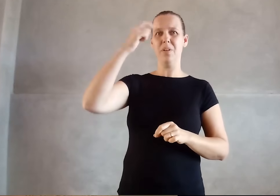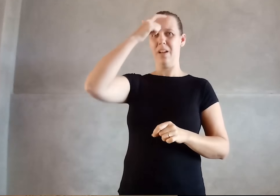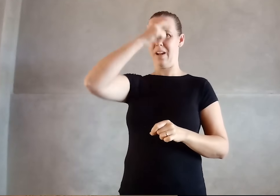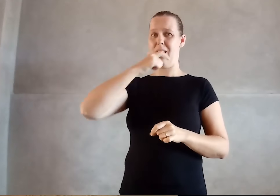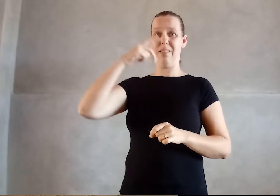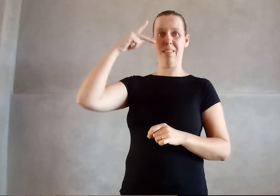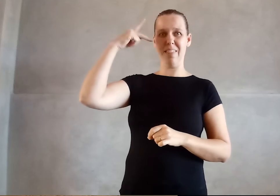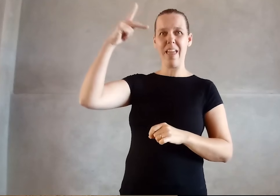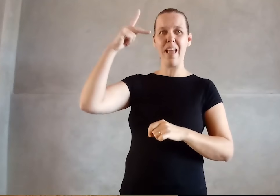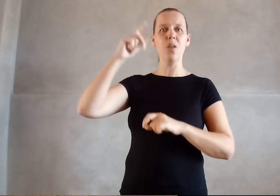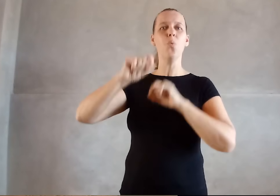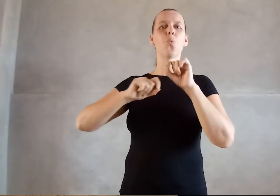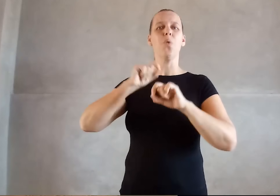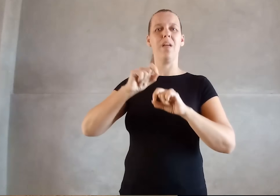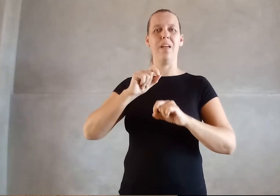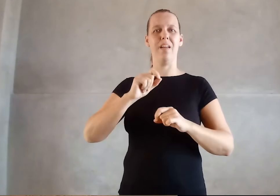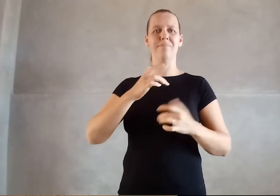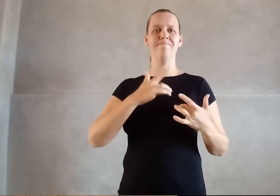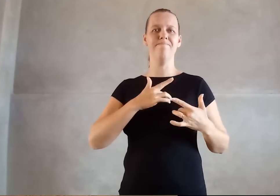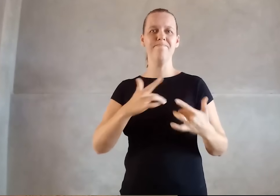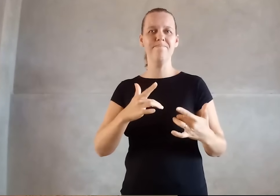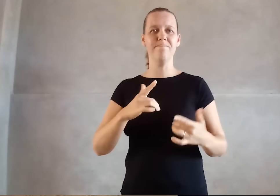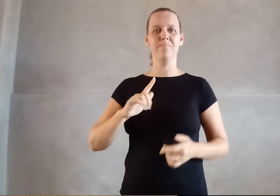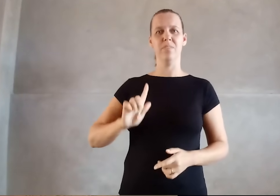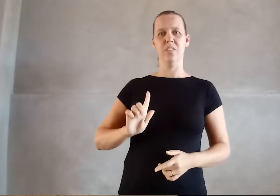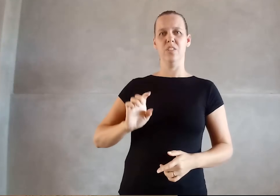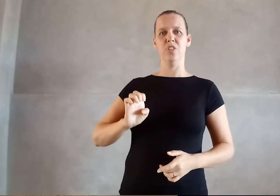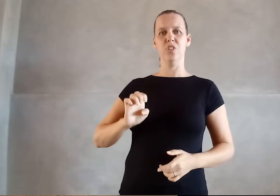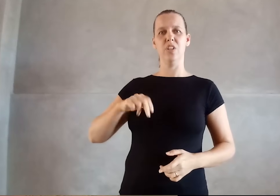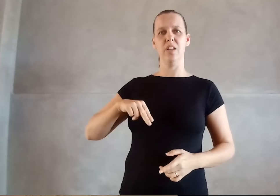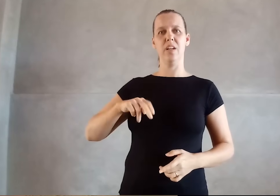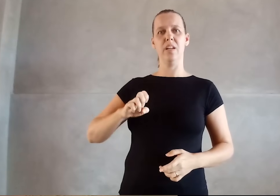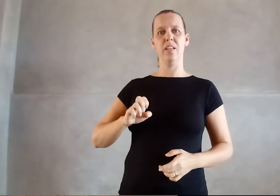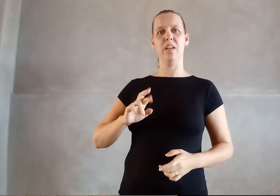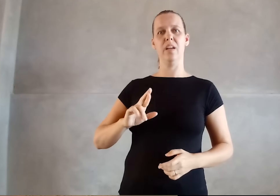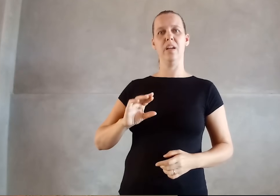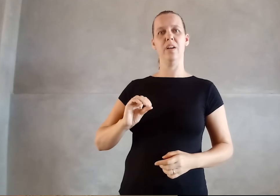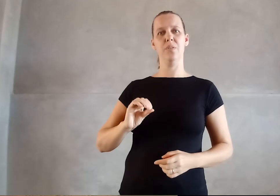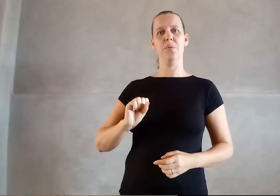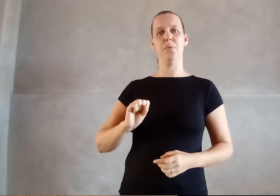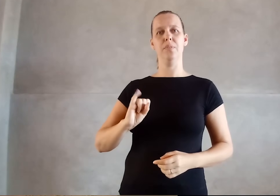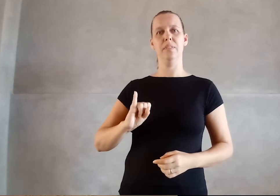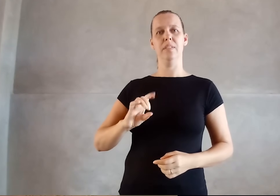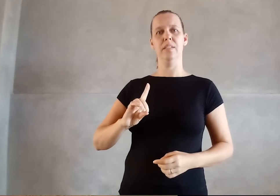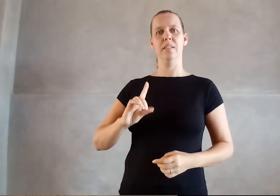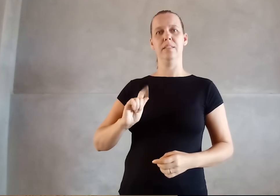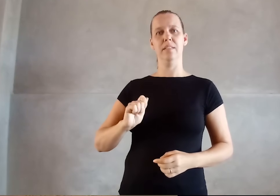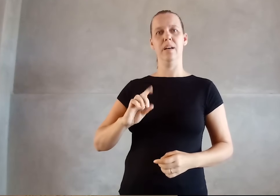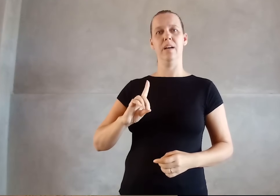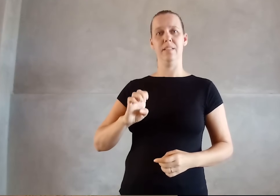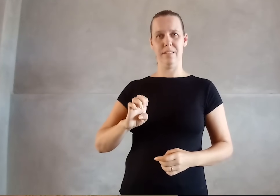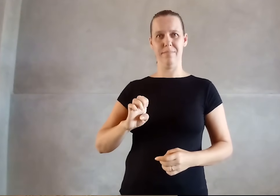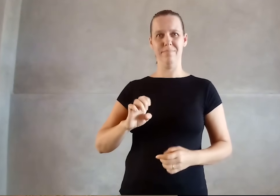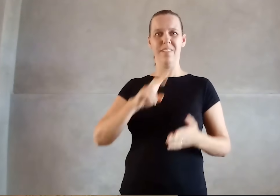a generosidade. Você olha o texto e diz assim, que se você pedir sabedoria a Deus, Ele